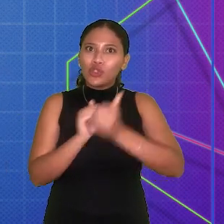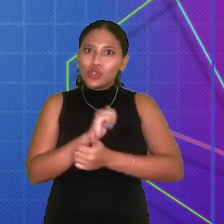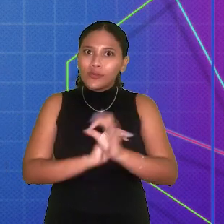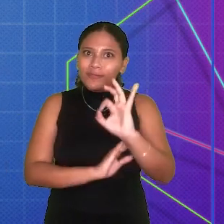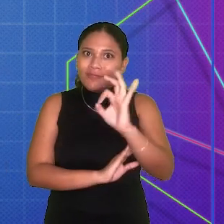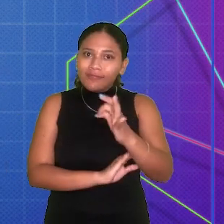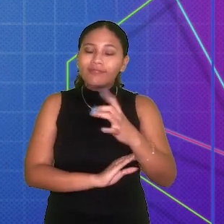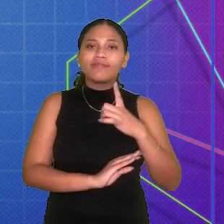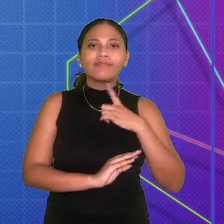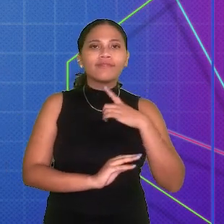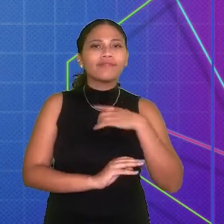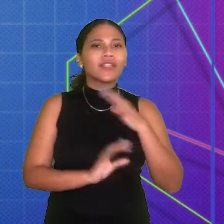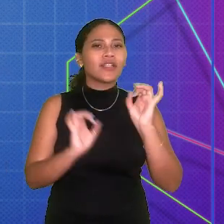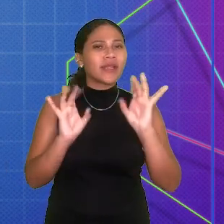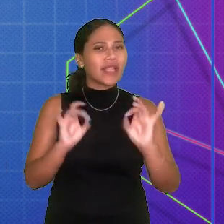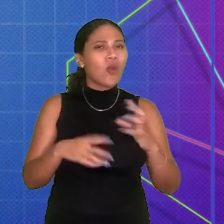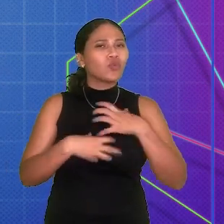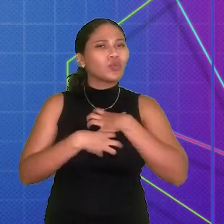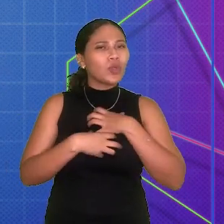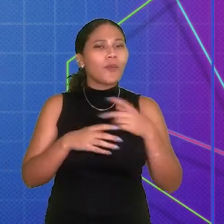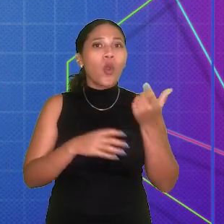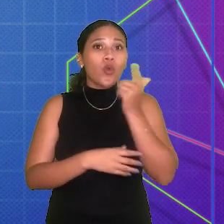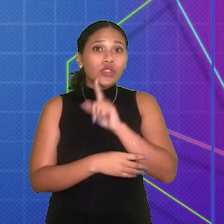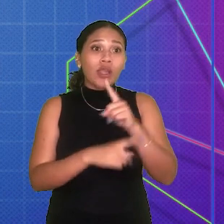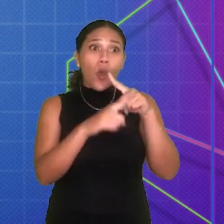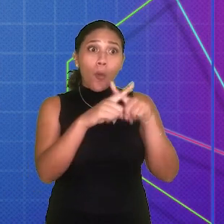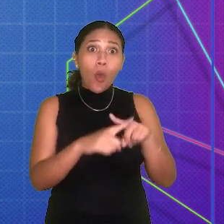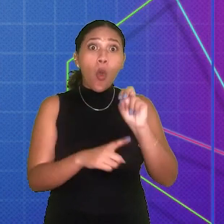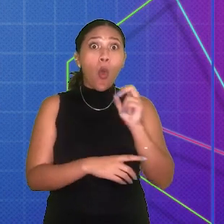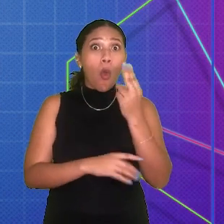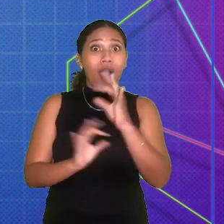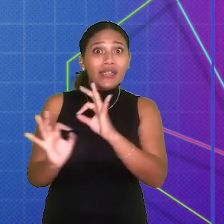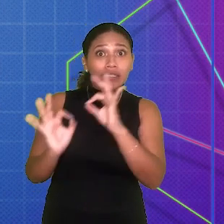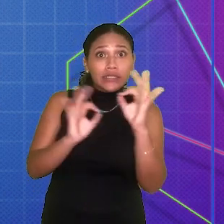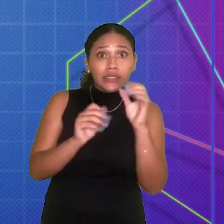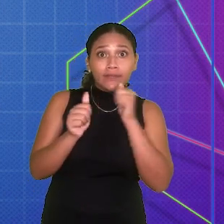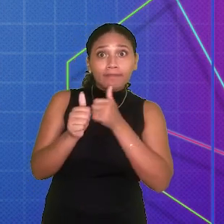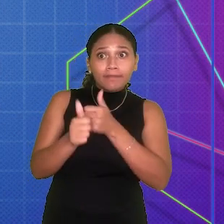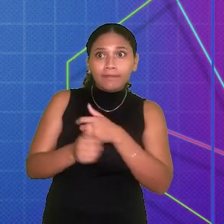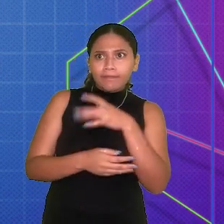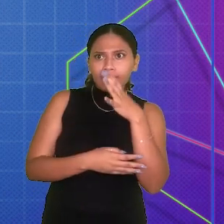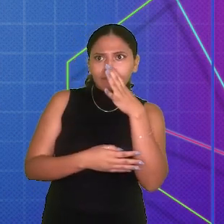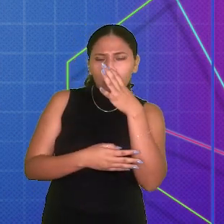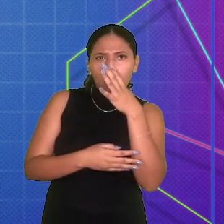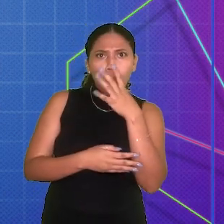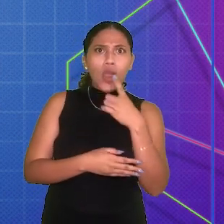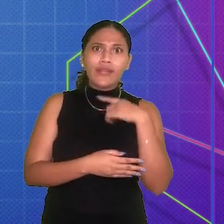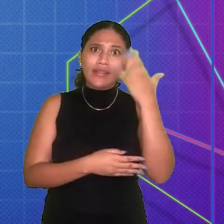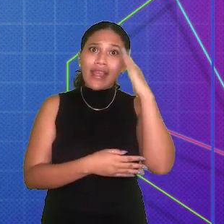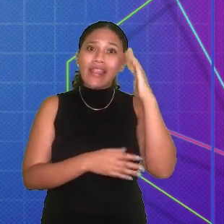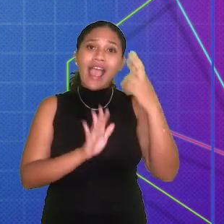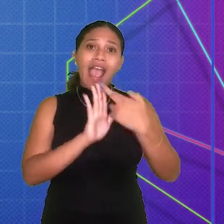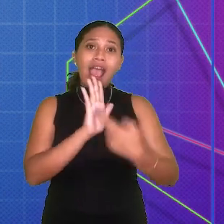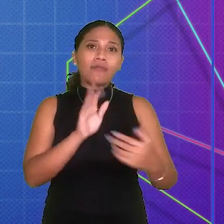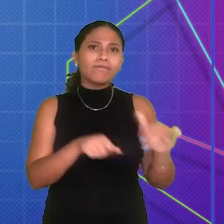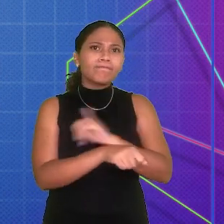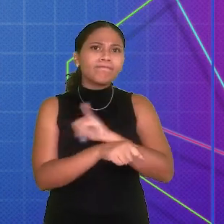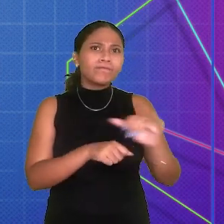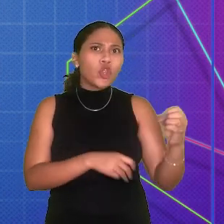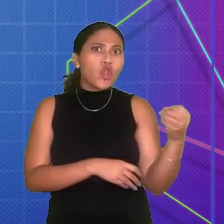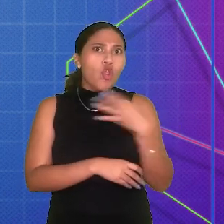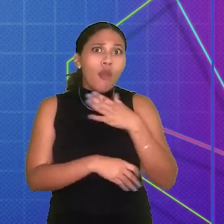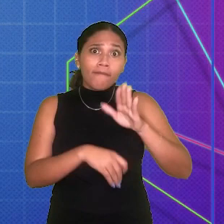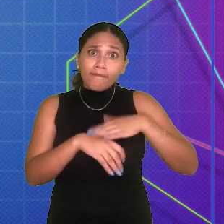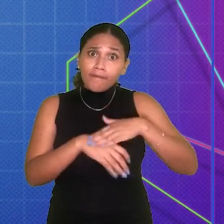muito especial conseguir jogar para competir ou assistir entendendo as regras, aprendendo estratégias novas e indo aplicar